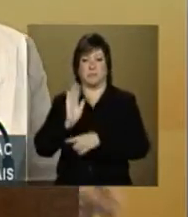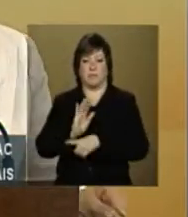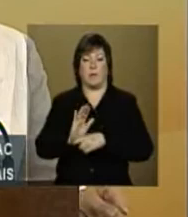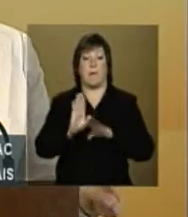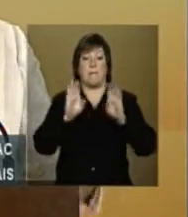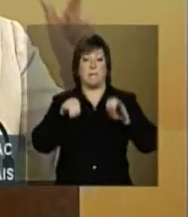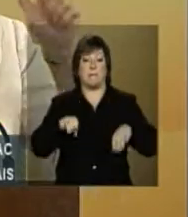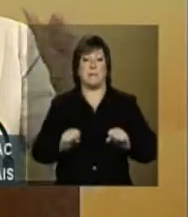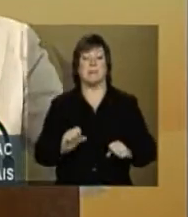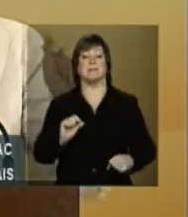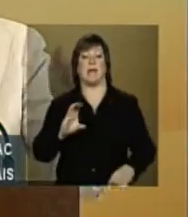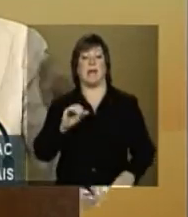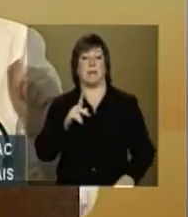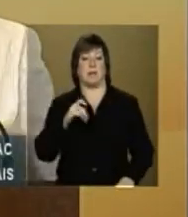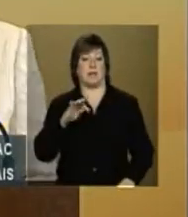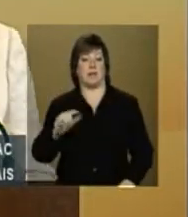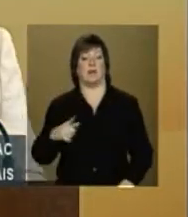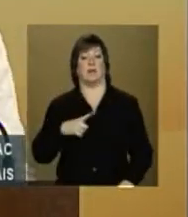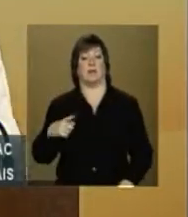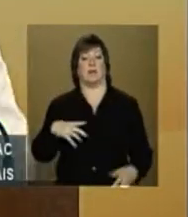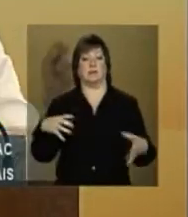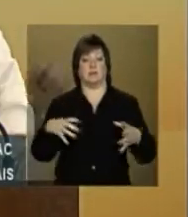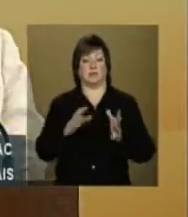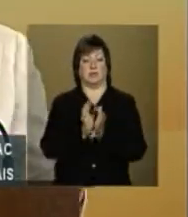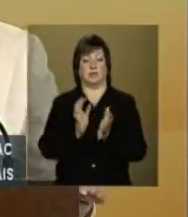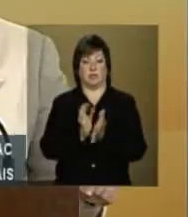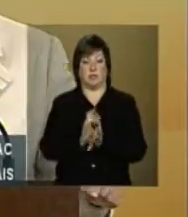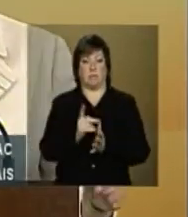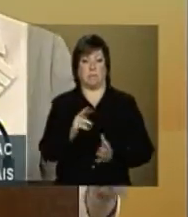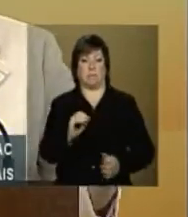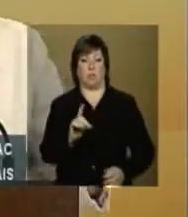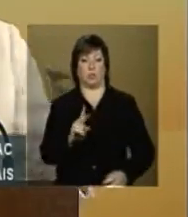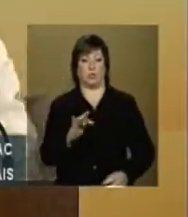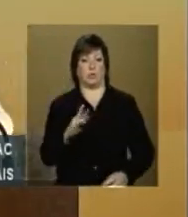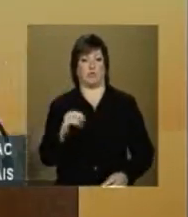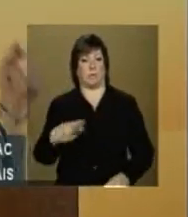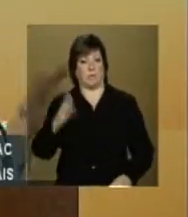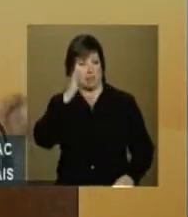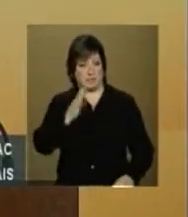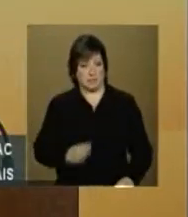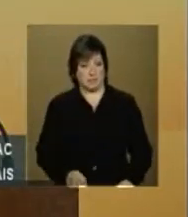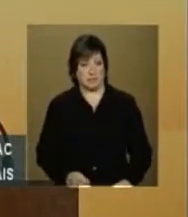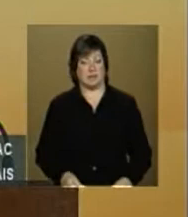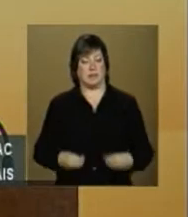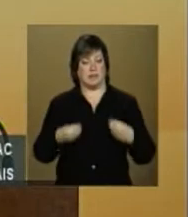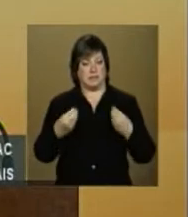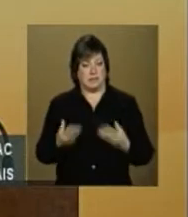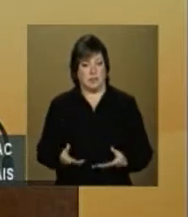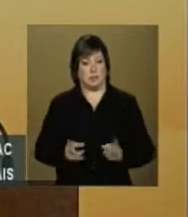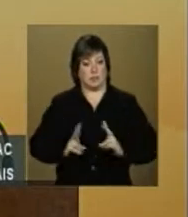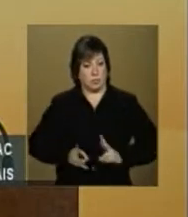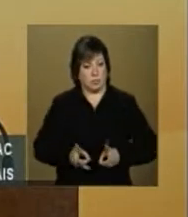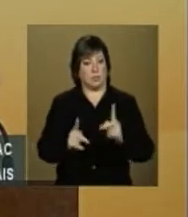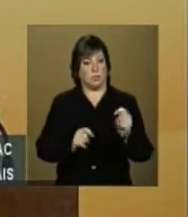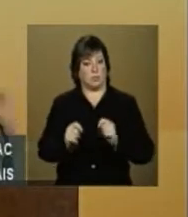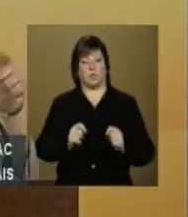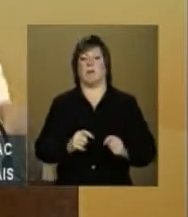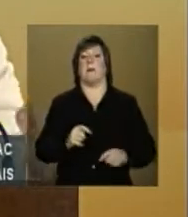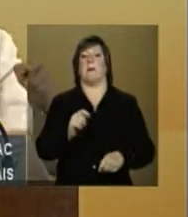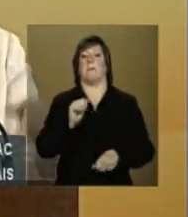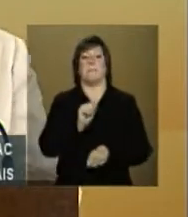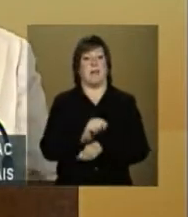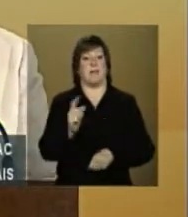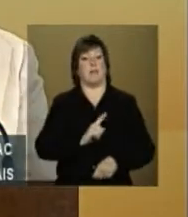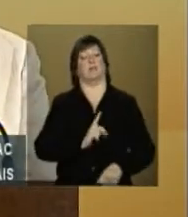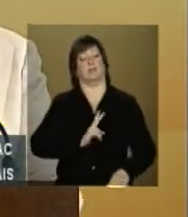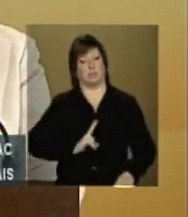de capital do setor produtivo brasileiro, assegurando que não haja interrupção. O fato de nós